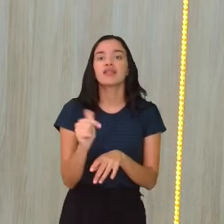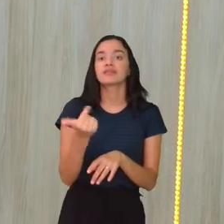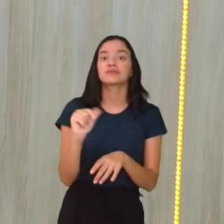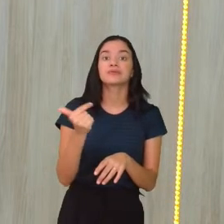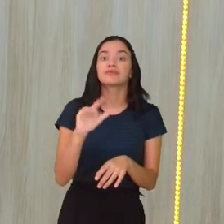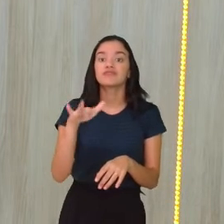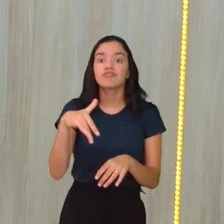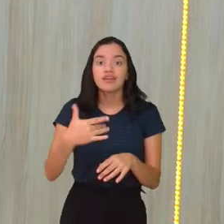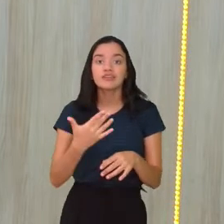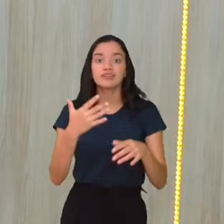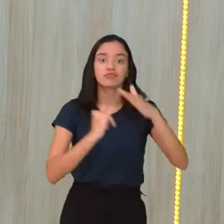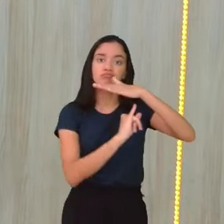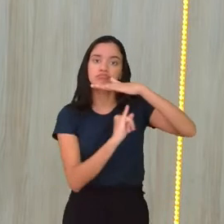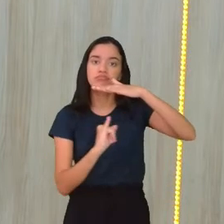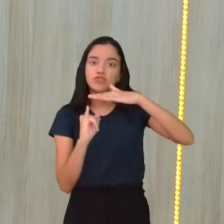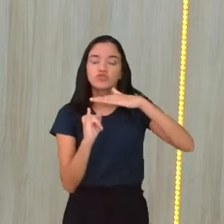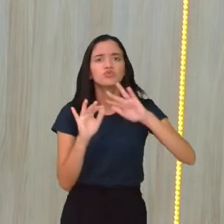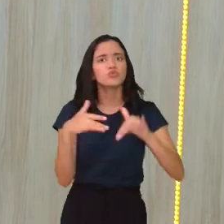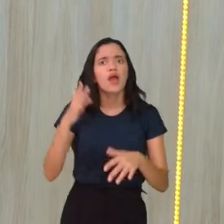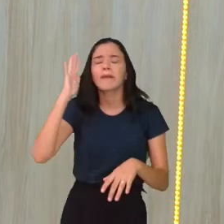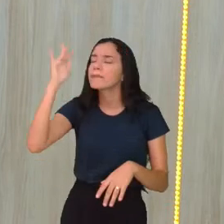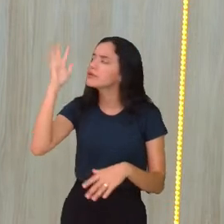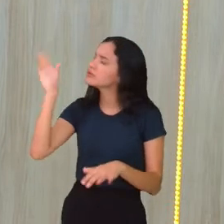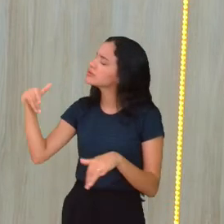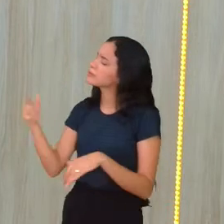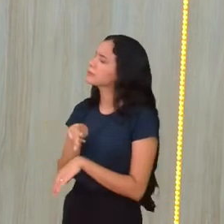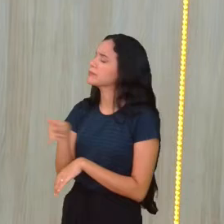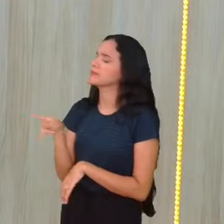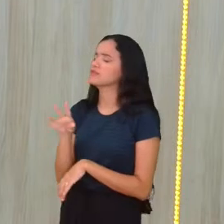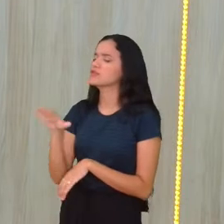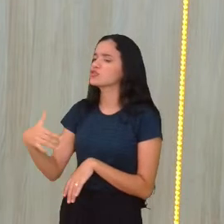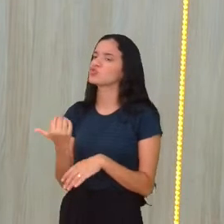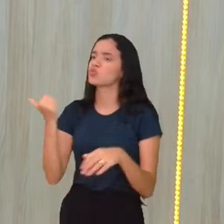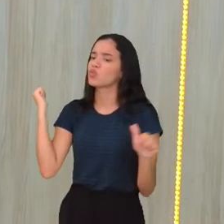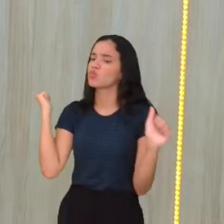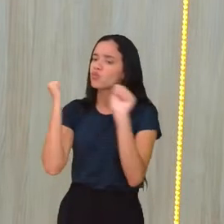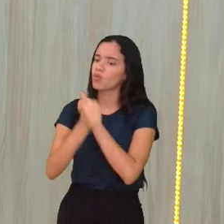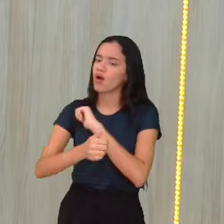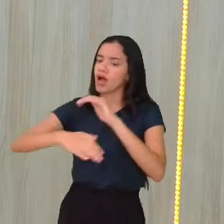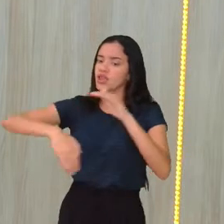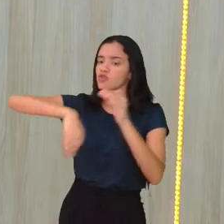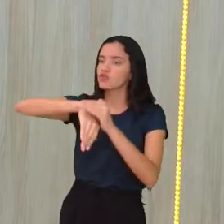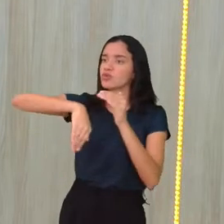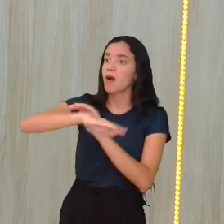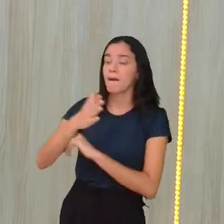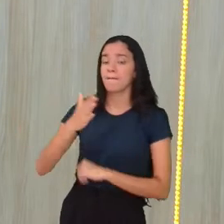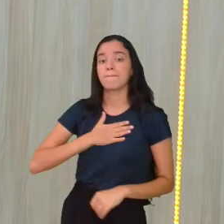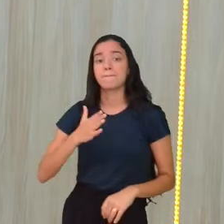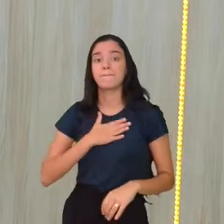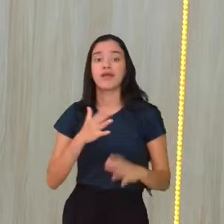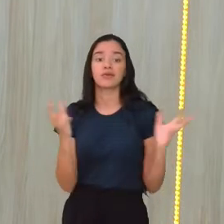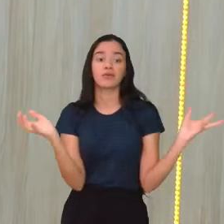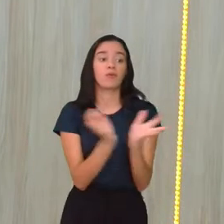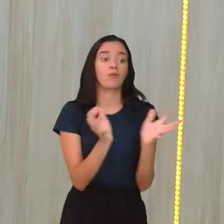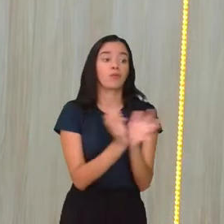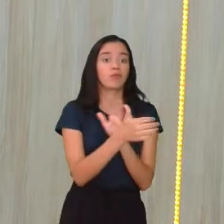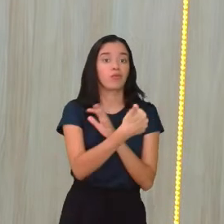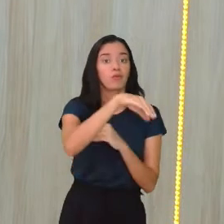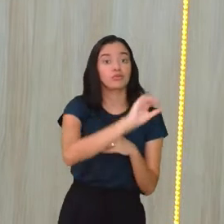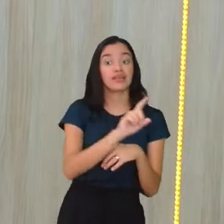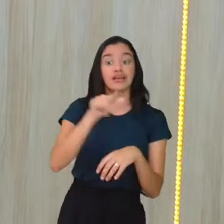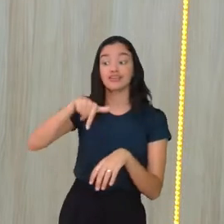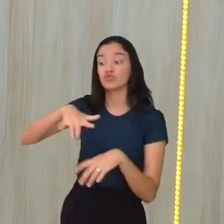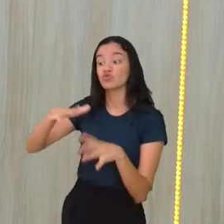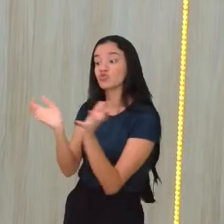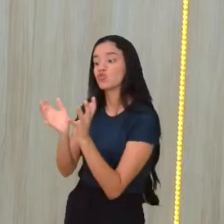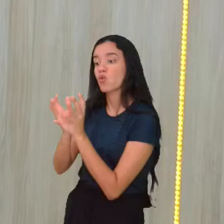existisse essas instituições. Imagina, professora, aí no jogo de futebol, o meu time entra com 10 e o seu